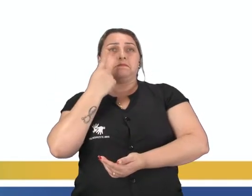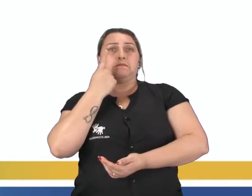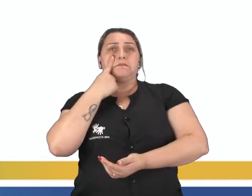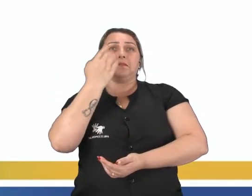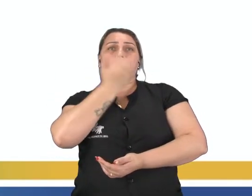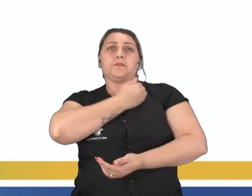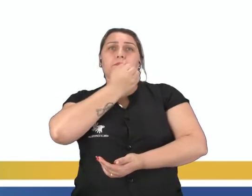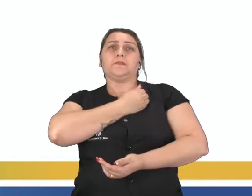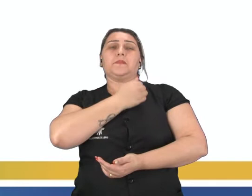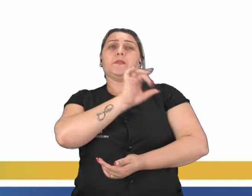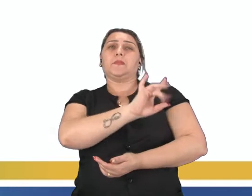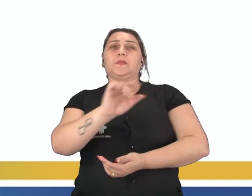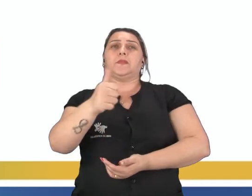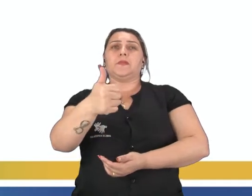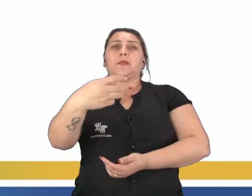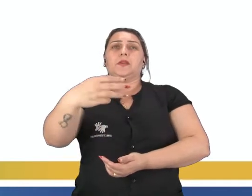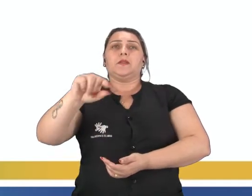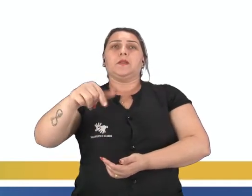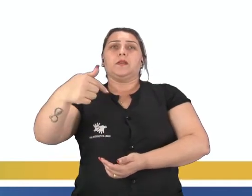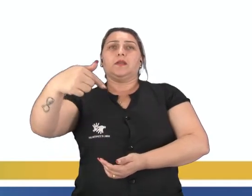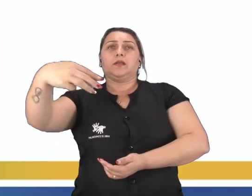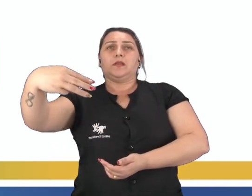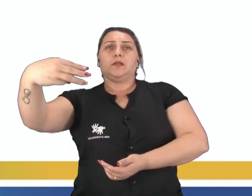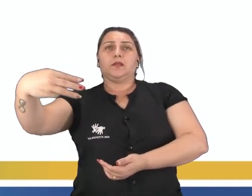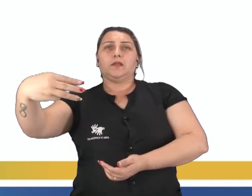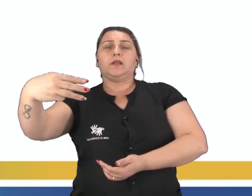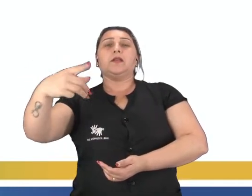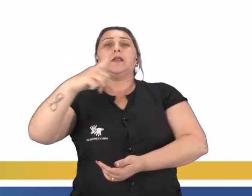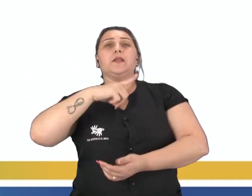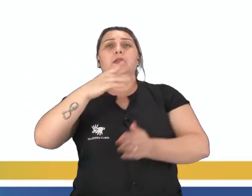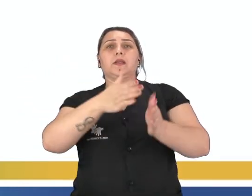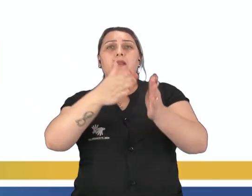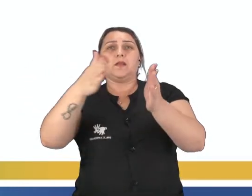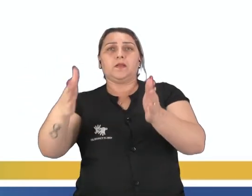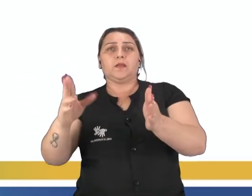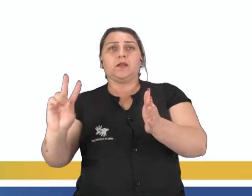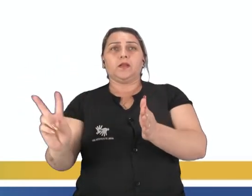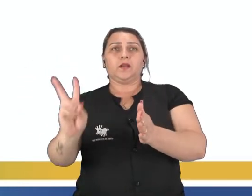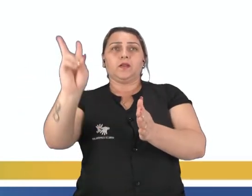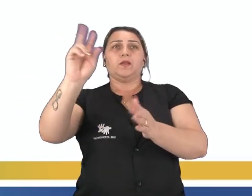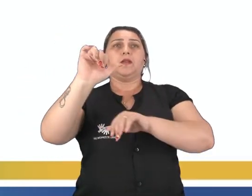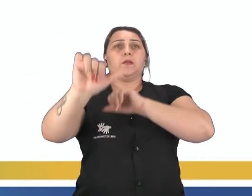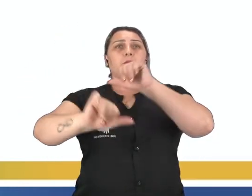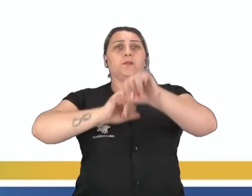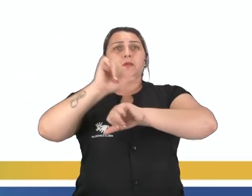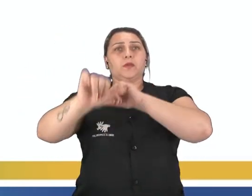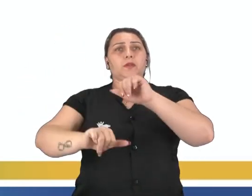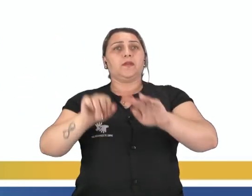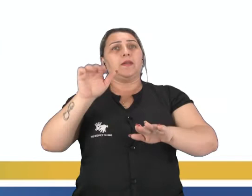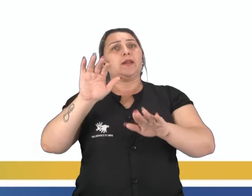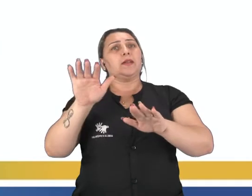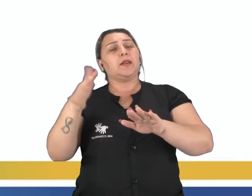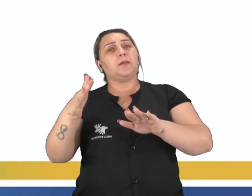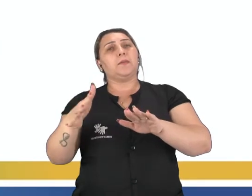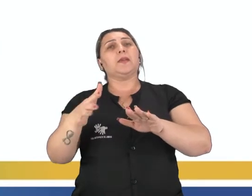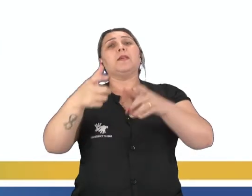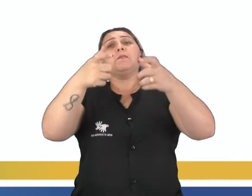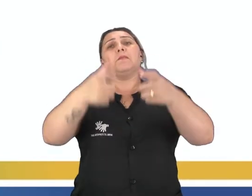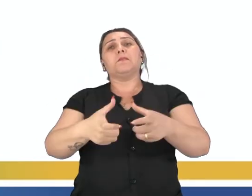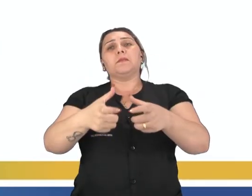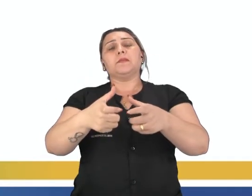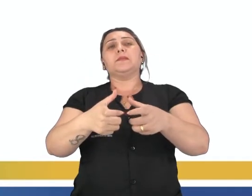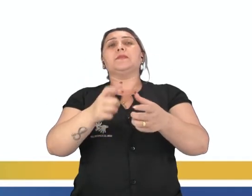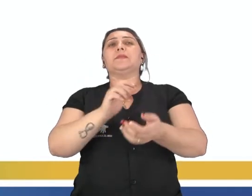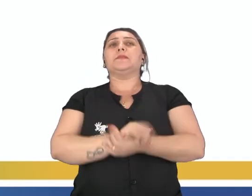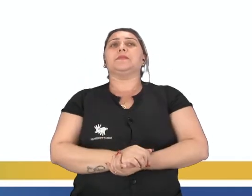Note que cada algarismo de 13,733 ocupa uma ordem e seu valor muda de acordo com a ordem ocupada.